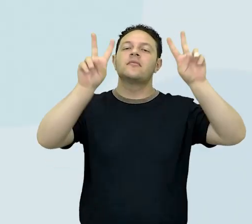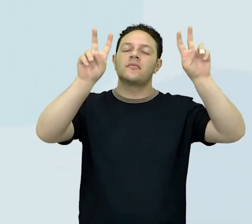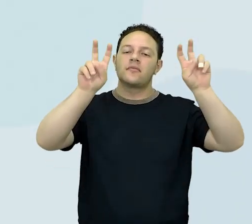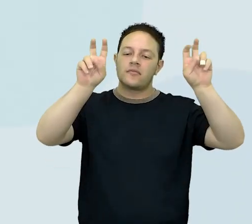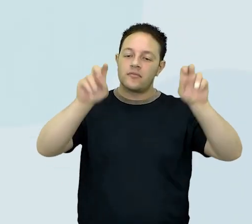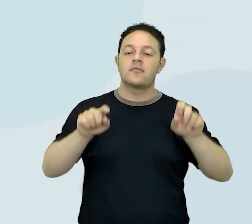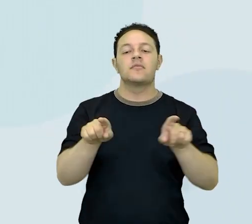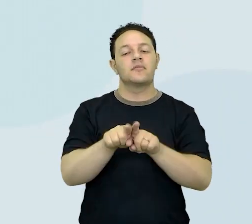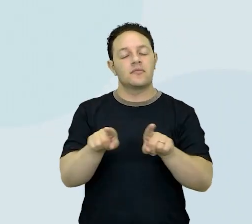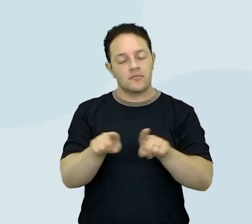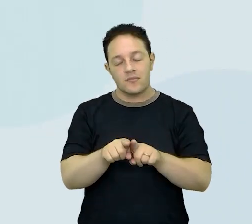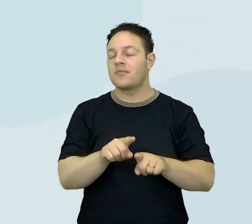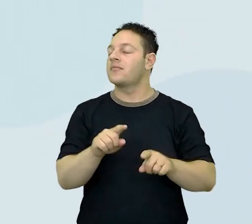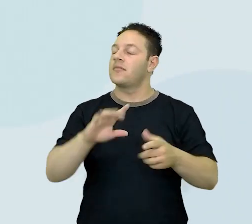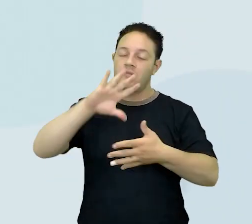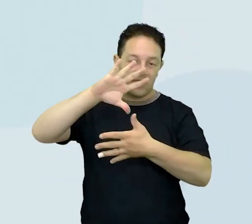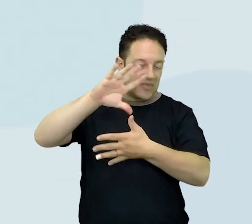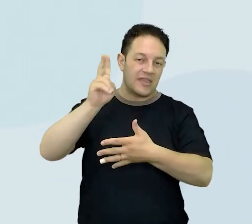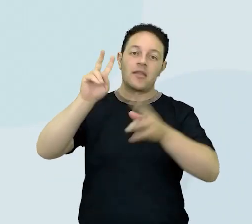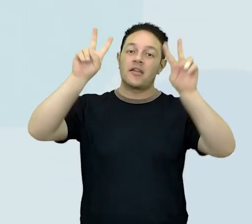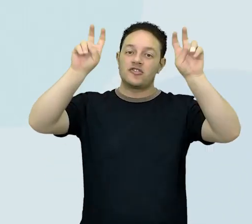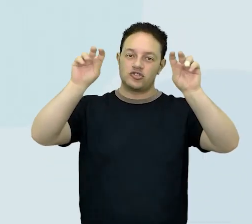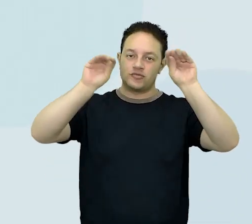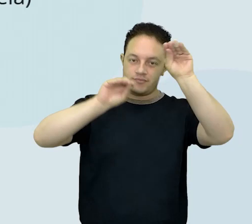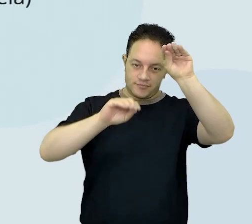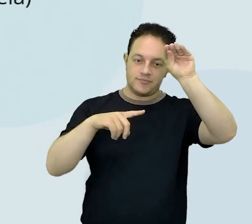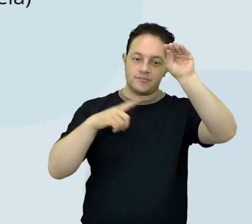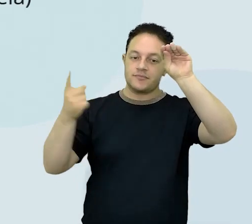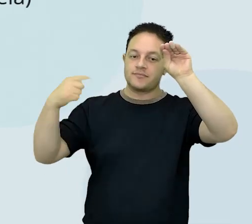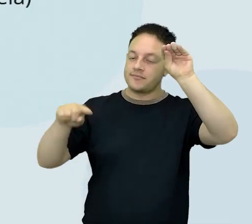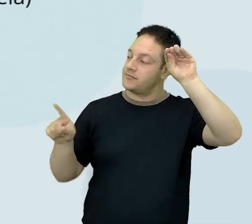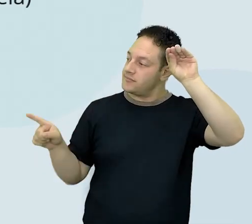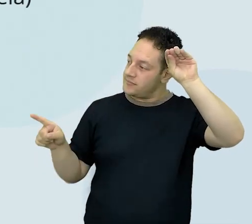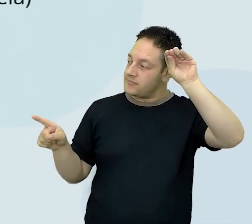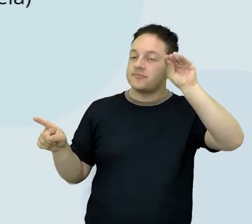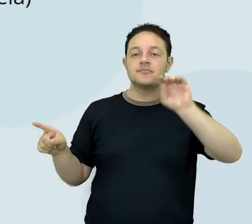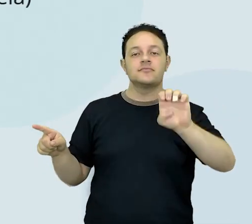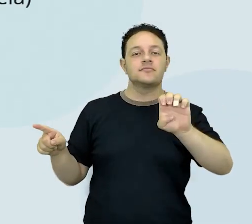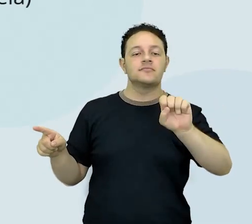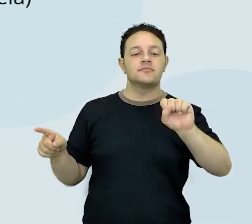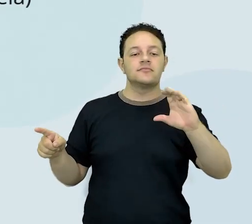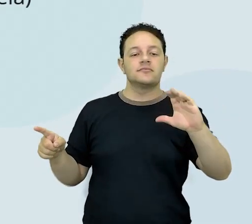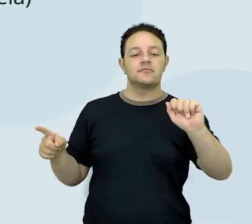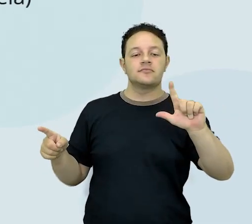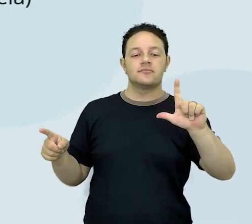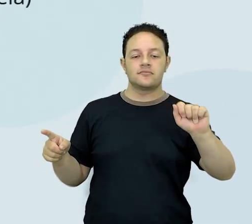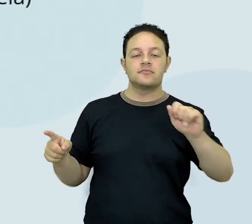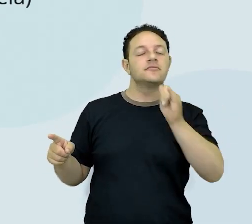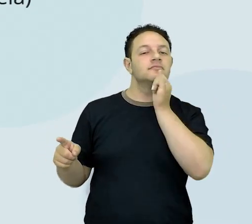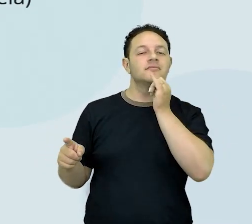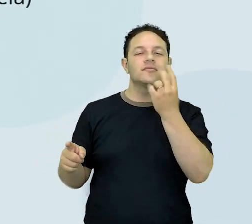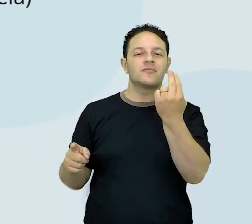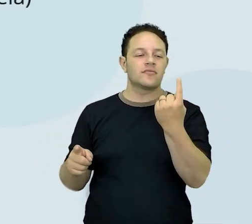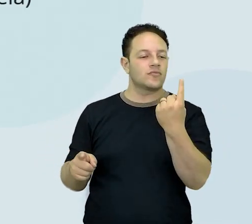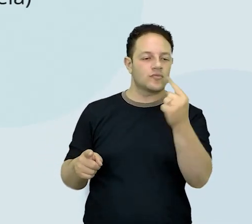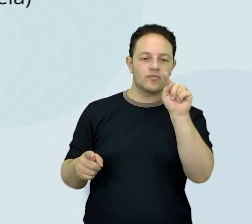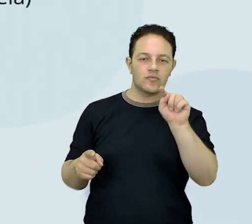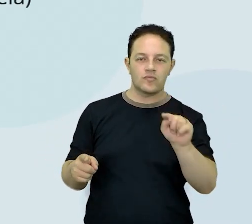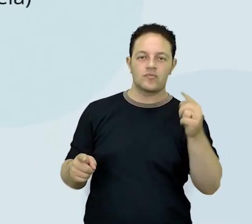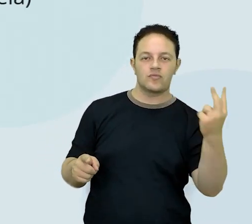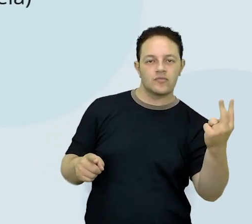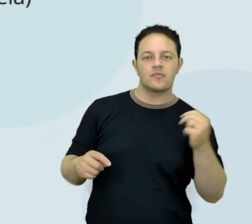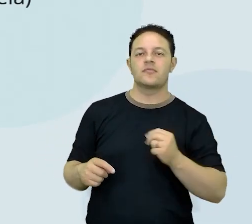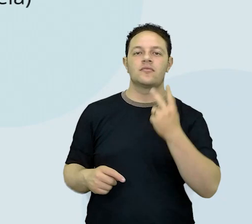temática em geral. Então, todo mapa tem título. Vamos para o nosso próximo tópico. Todo mapa também tem uma